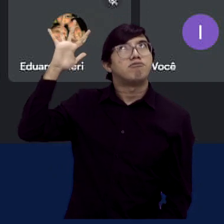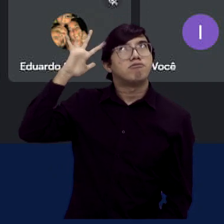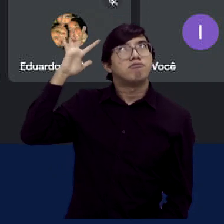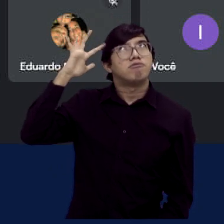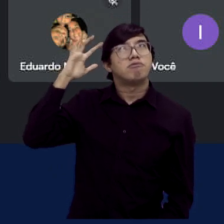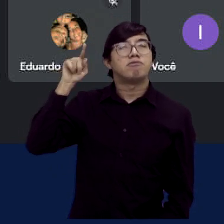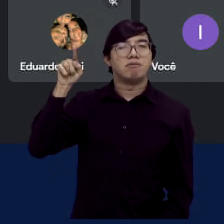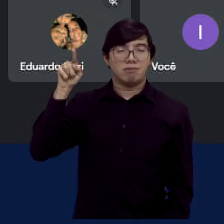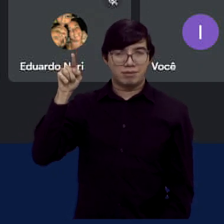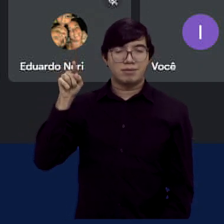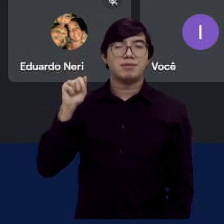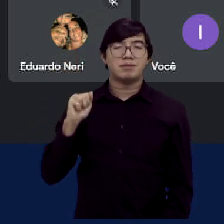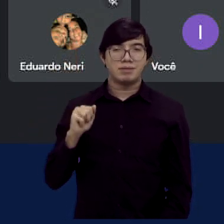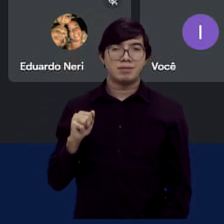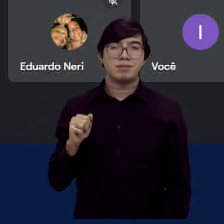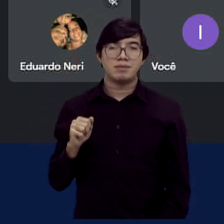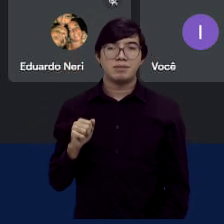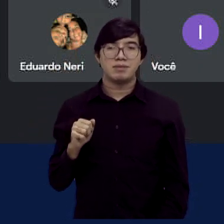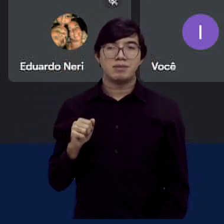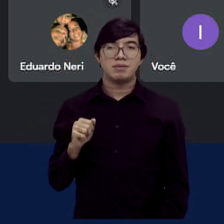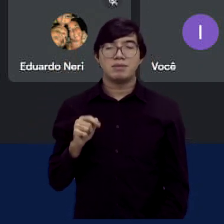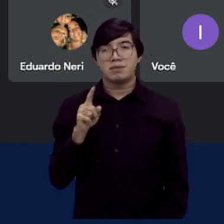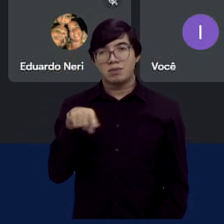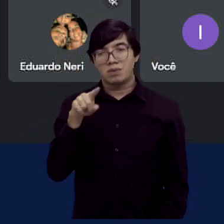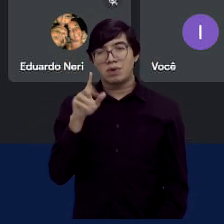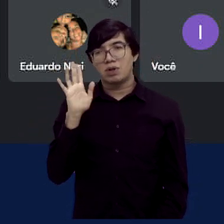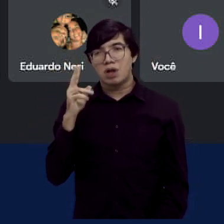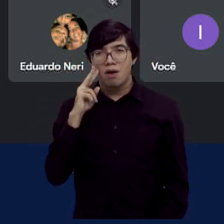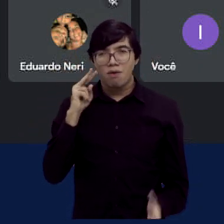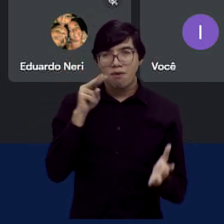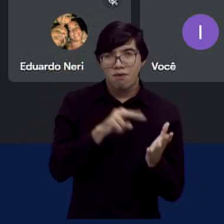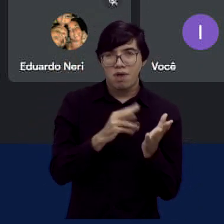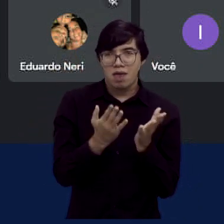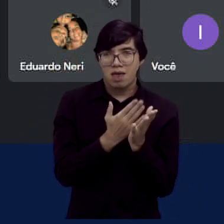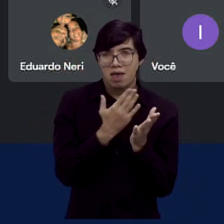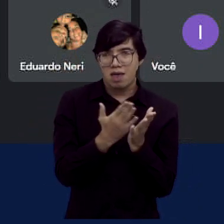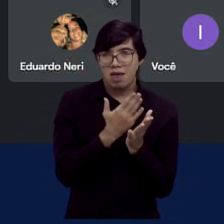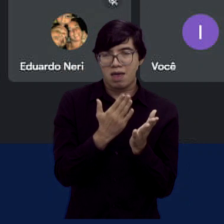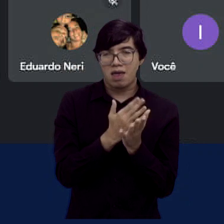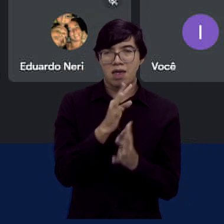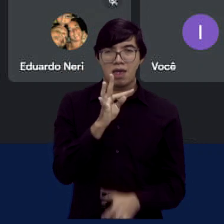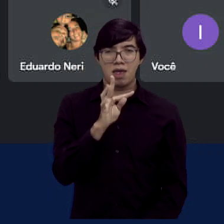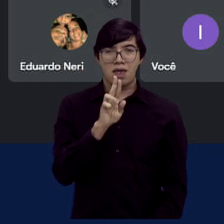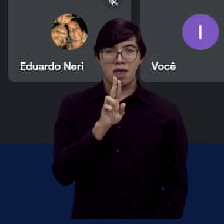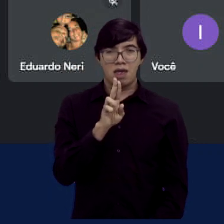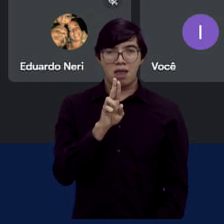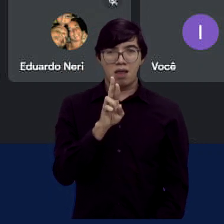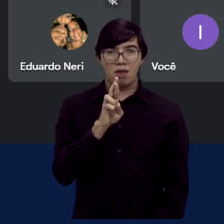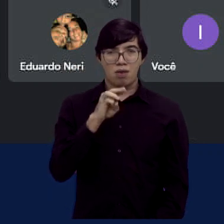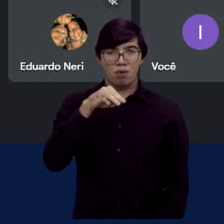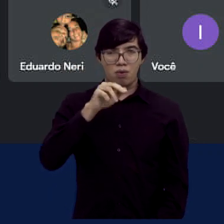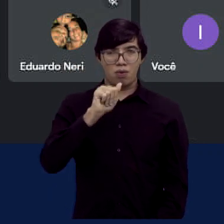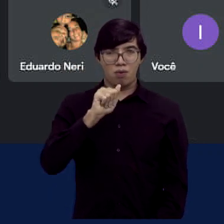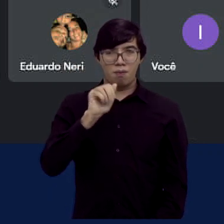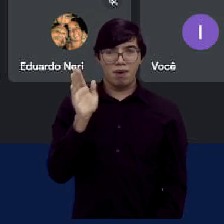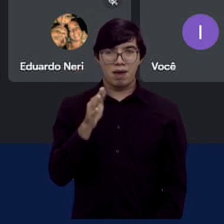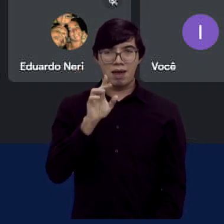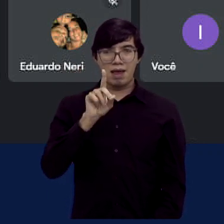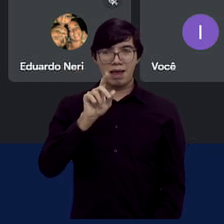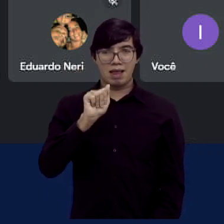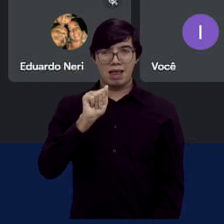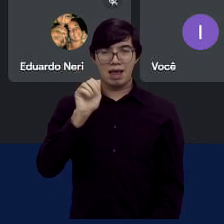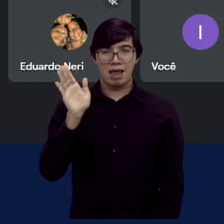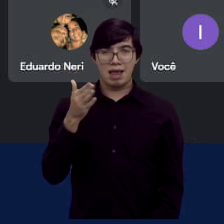Certo? É mais comum, quem pegou numa revistinha A Turma da Mônica, tipo, pronto, vou mostrar aqui, nesse